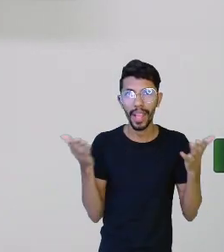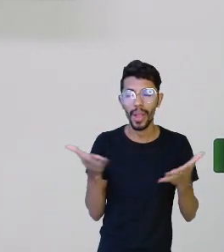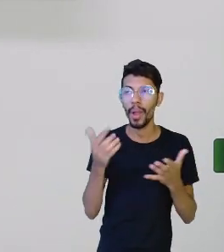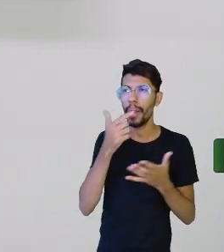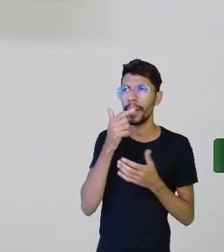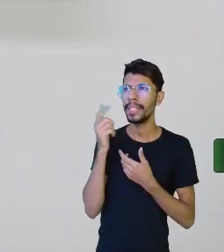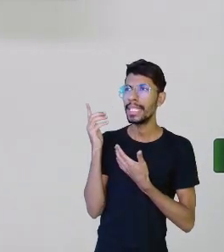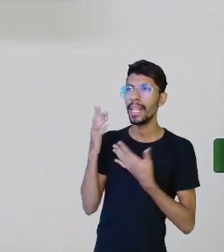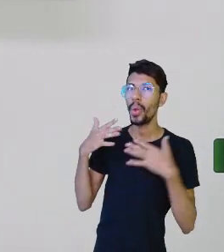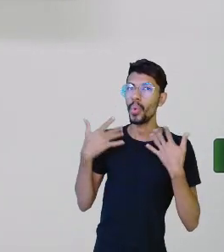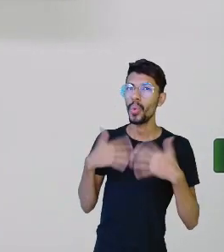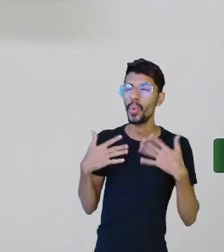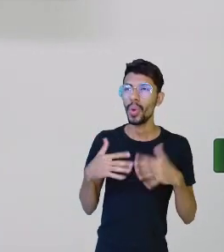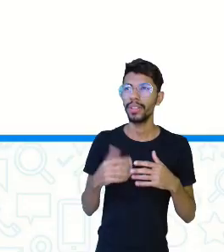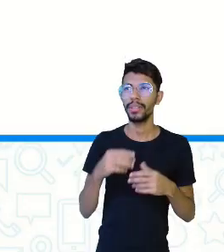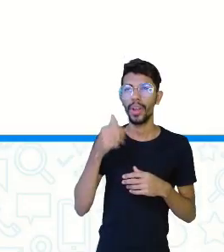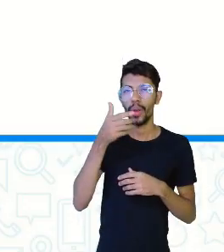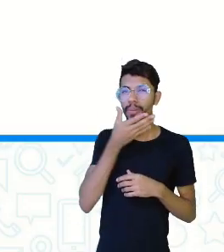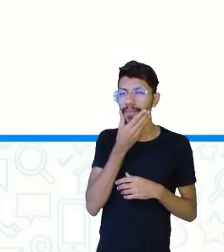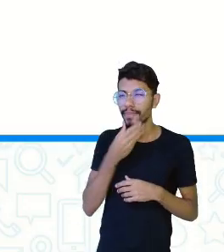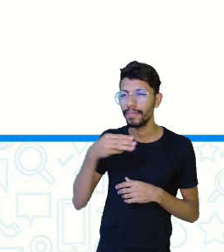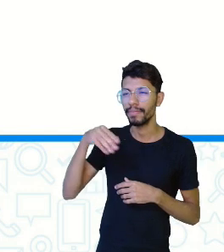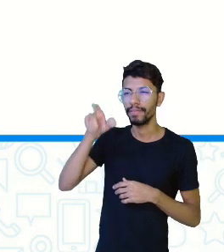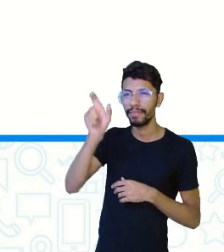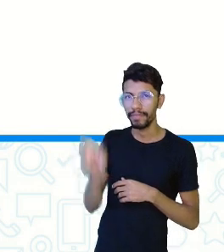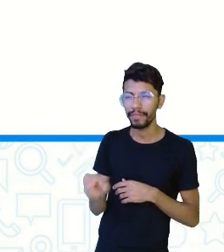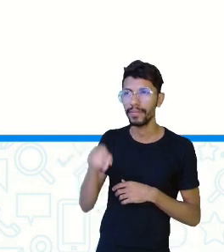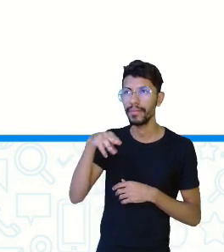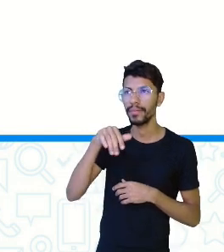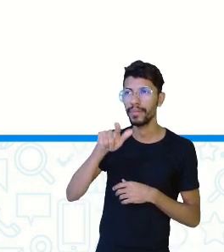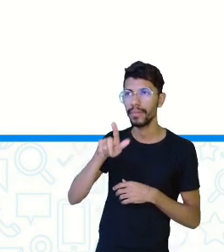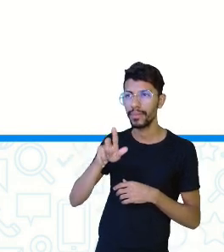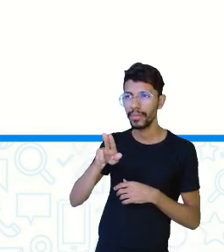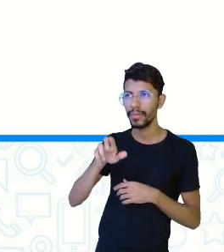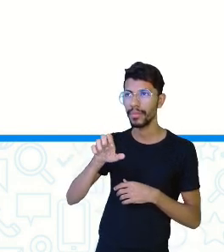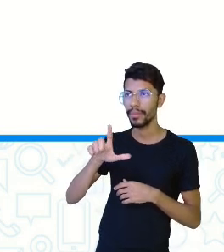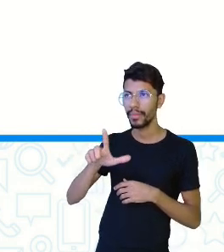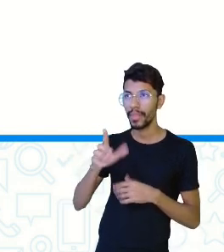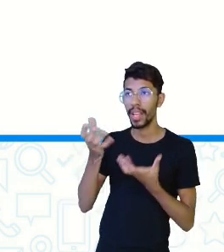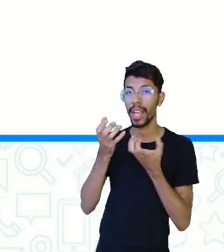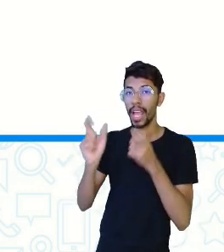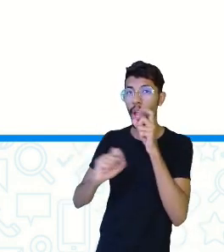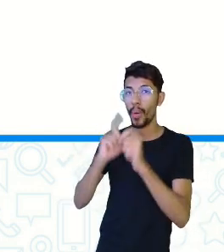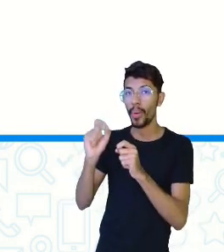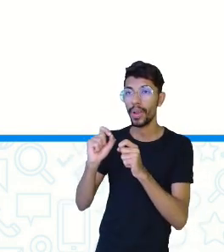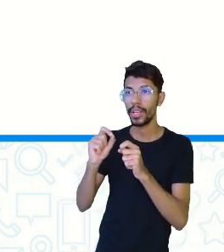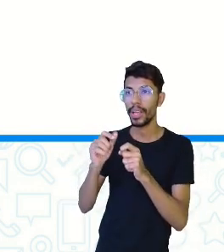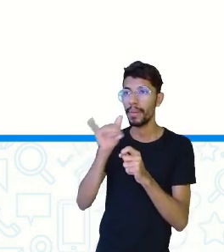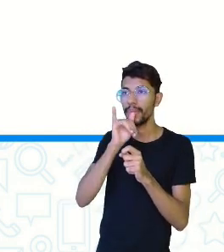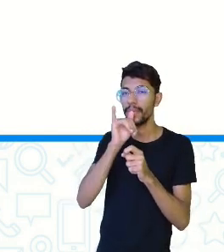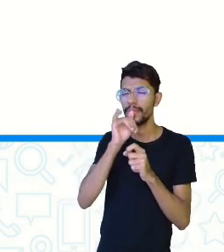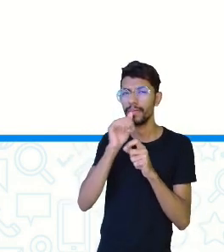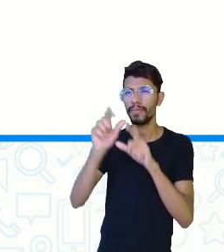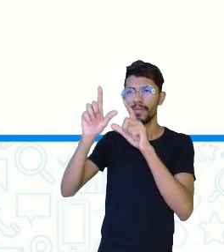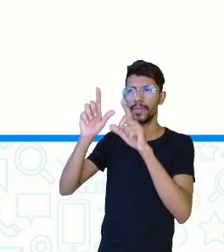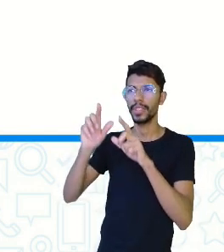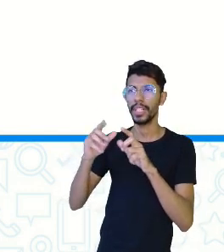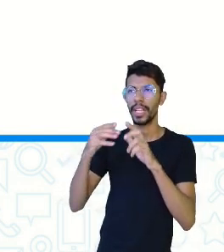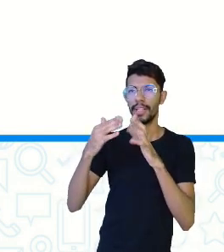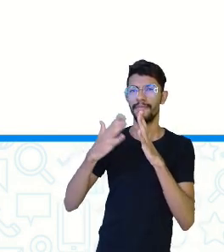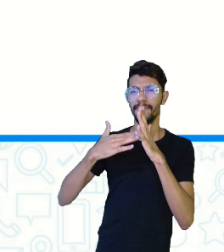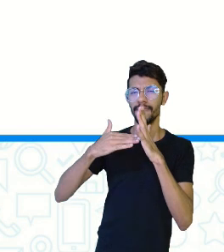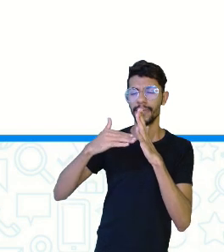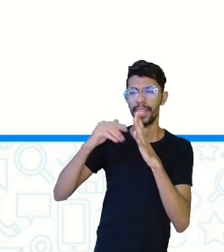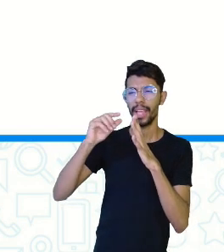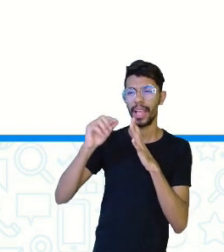situação problema. Miguel quer revestir a parede com uma cerâmica decorada